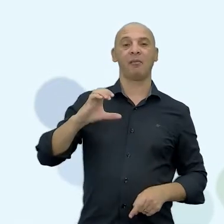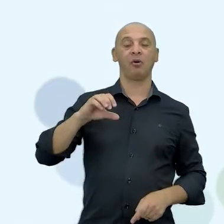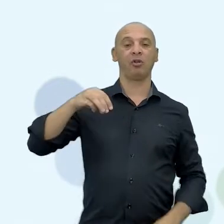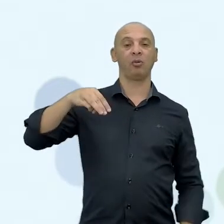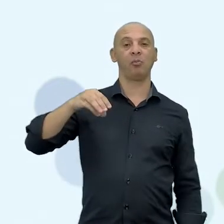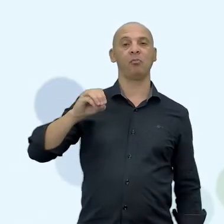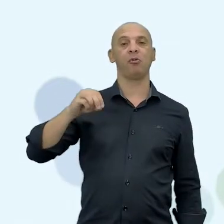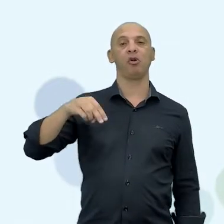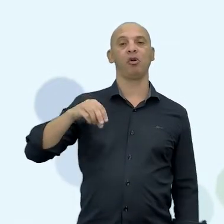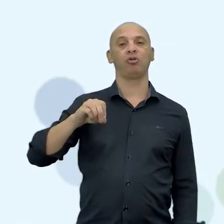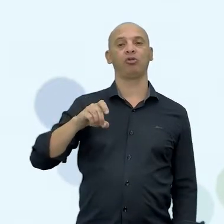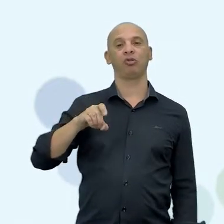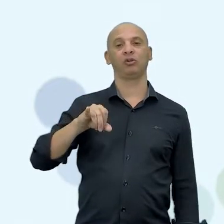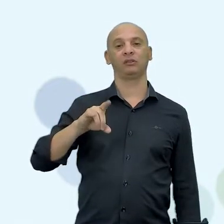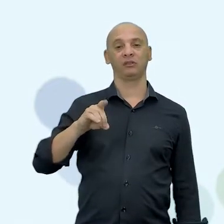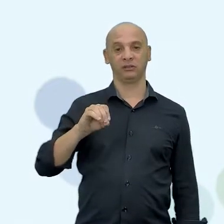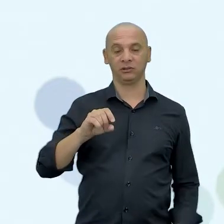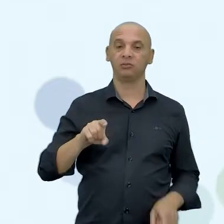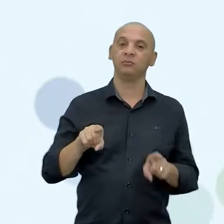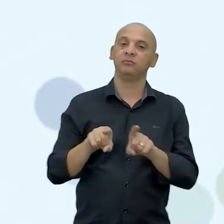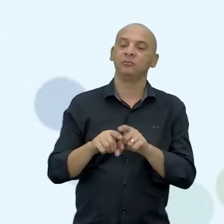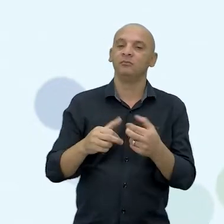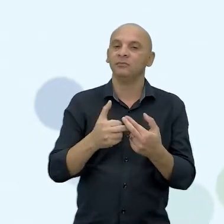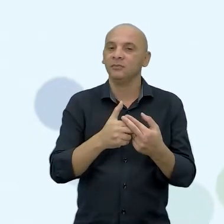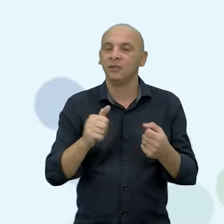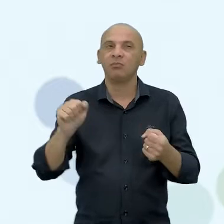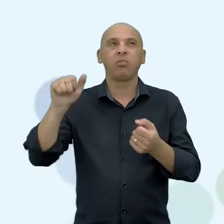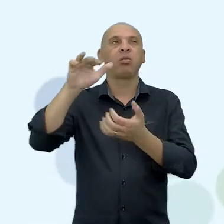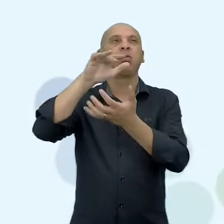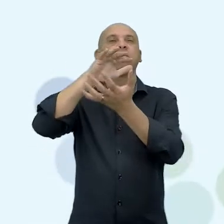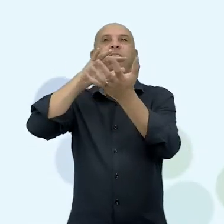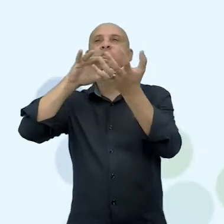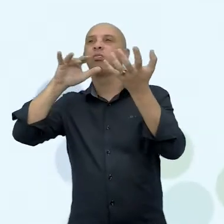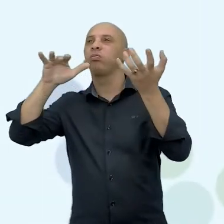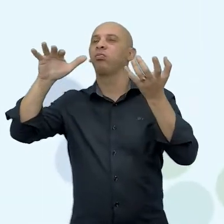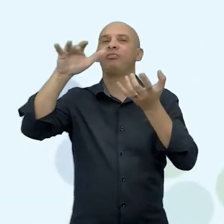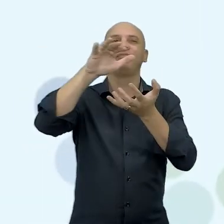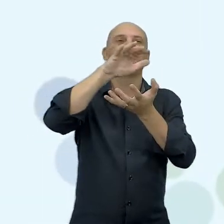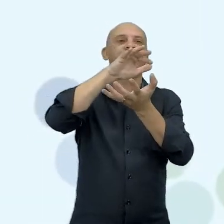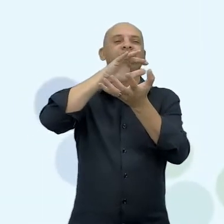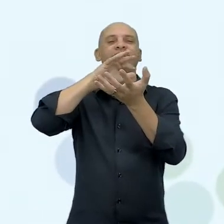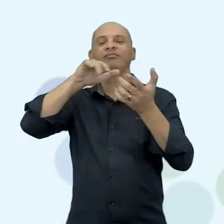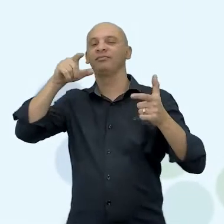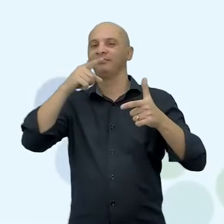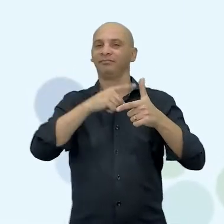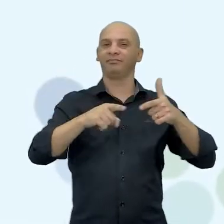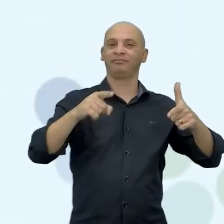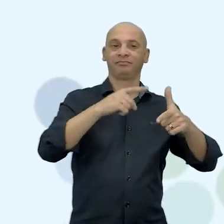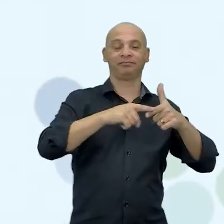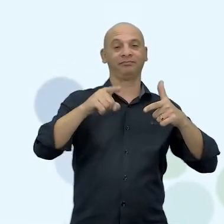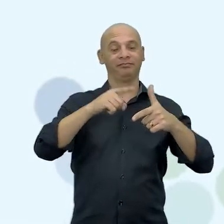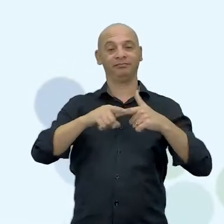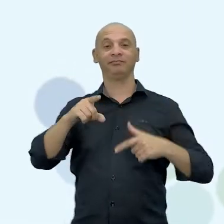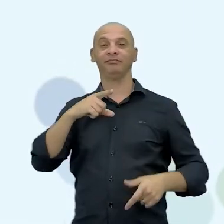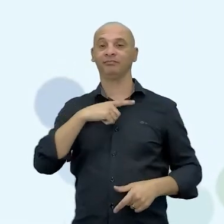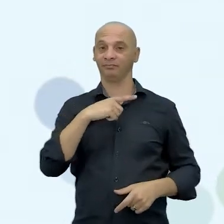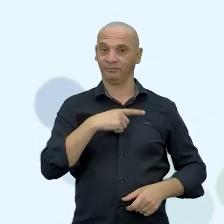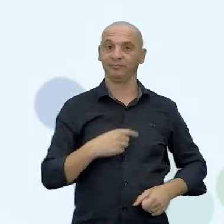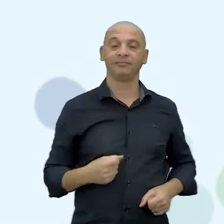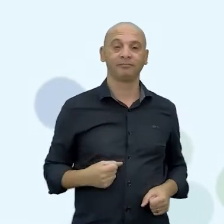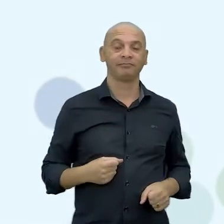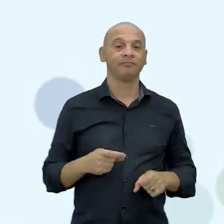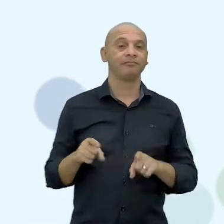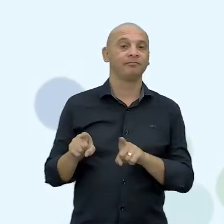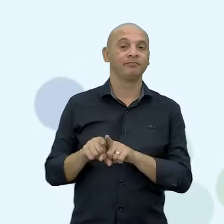carbono, né, o que afeta a nossa atmosfera, afeta a nossa litosfera, né, então afeta também,